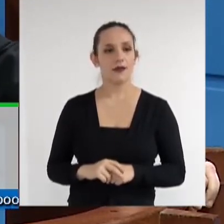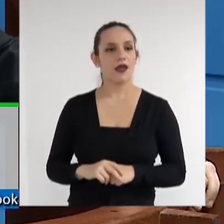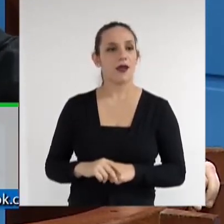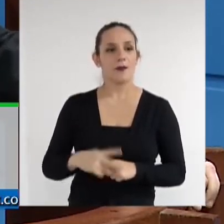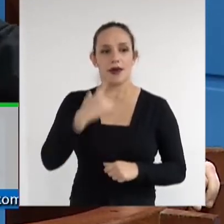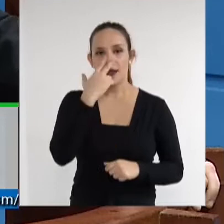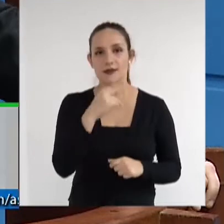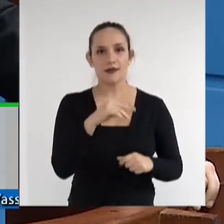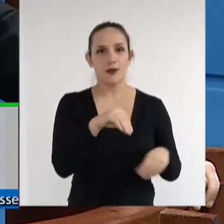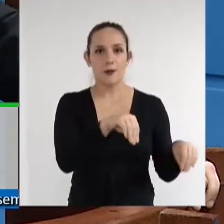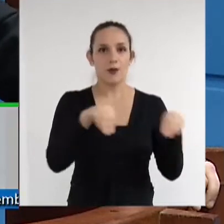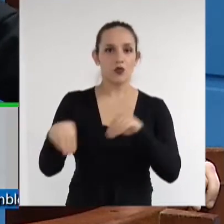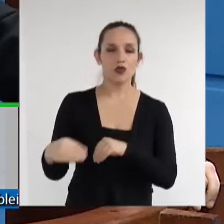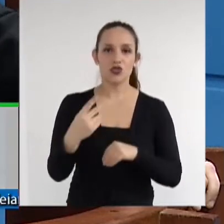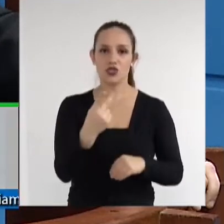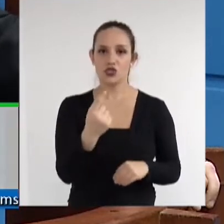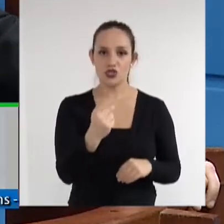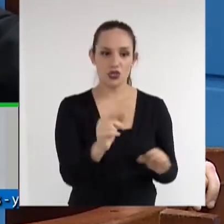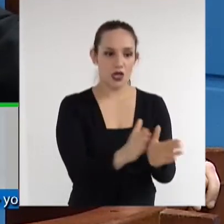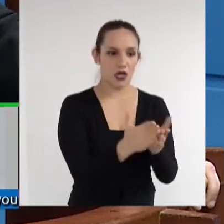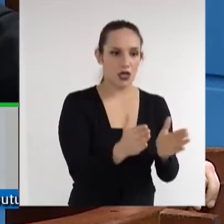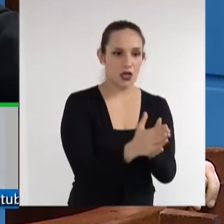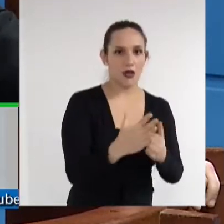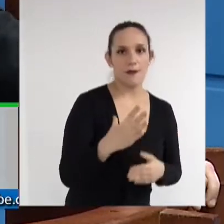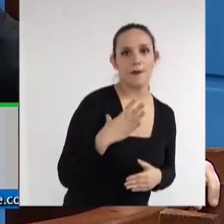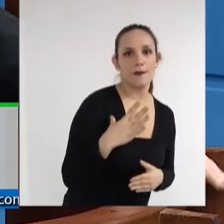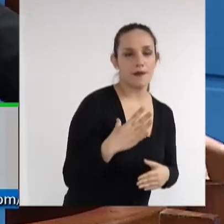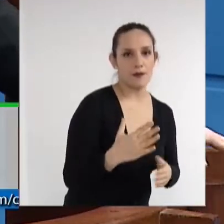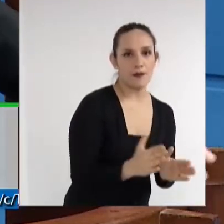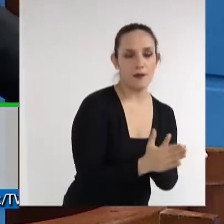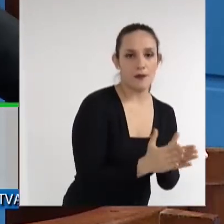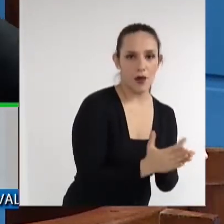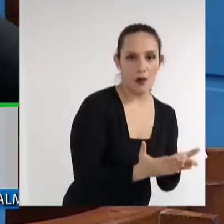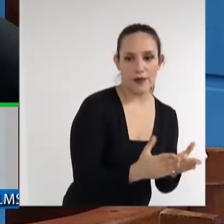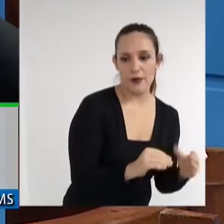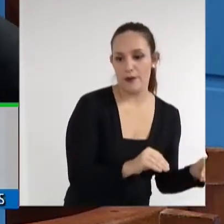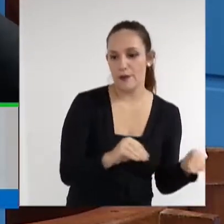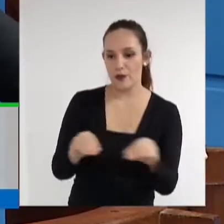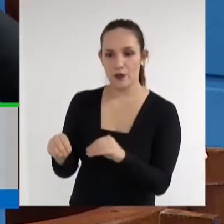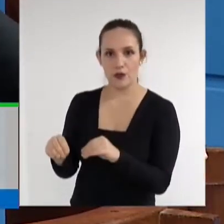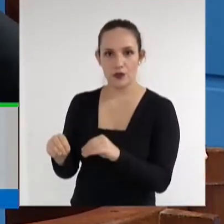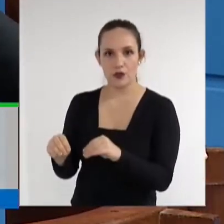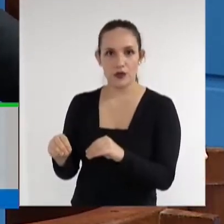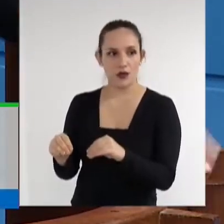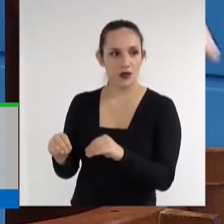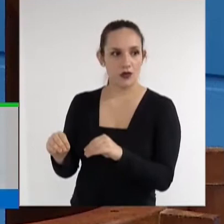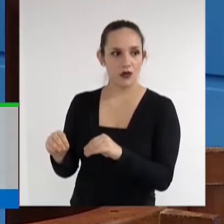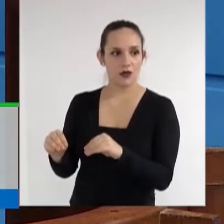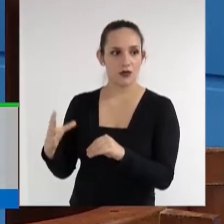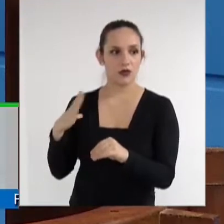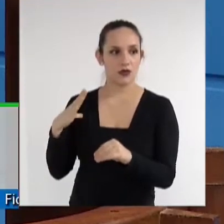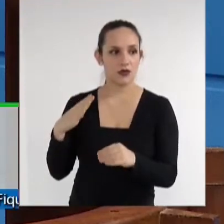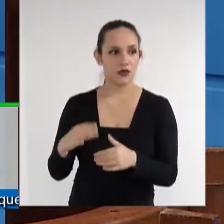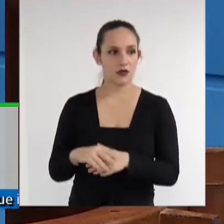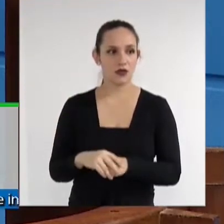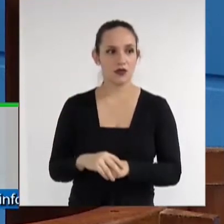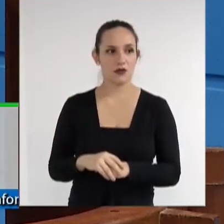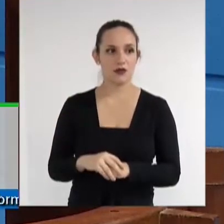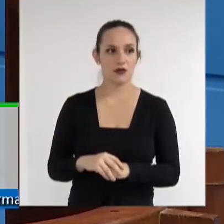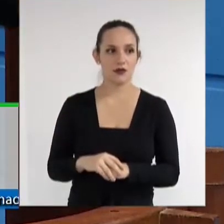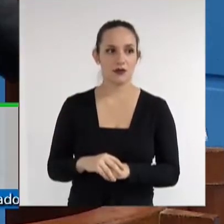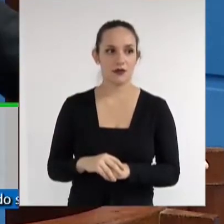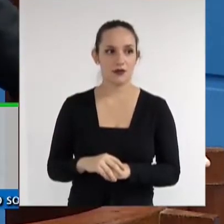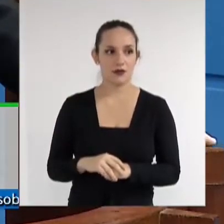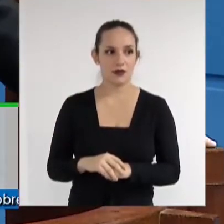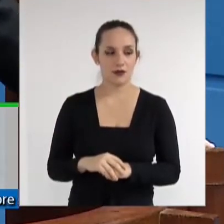para distribuir aos ricos, que é esse governo que nós estamos vivendo agora, por exemplo, e muitos outros que já